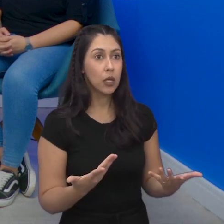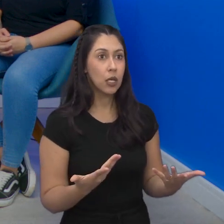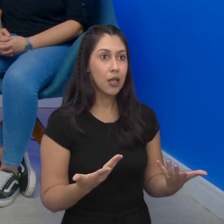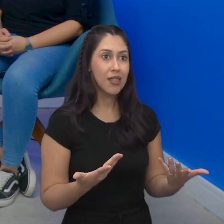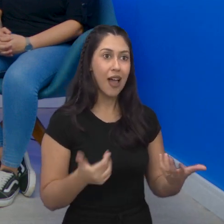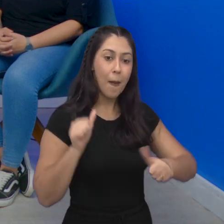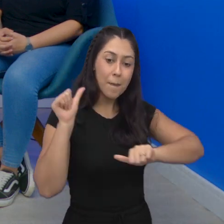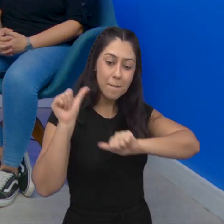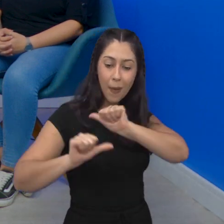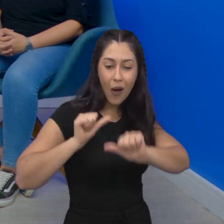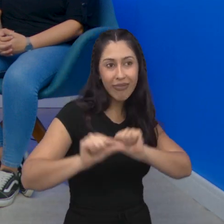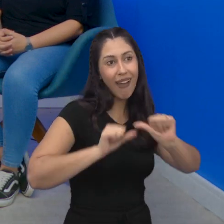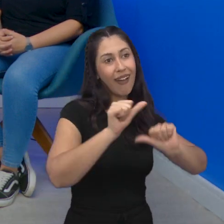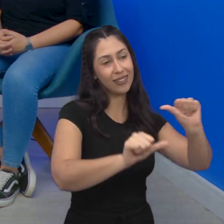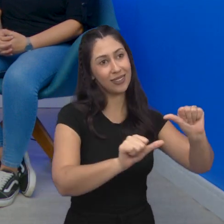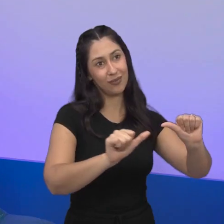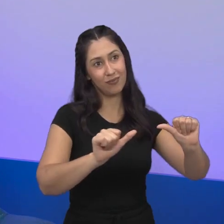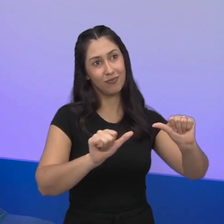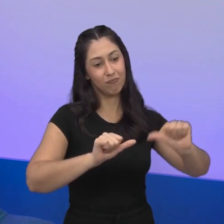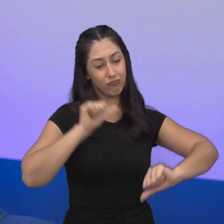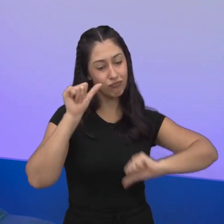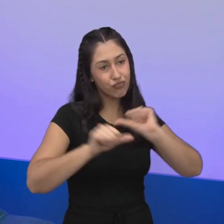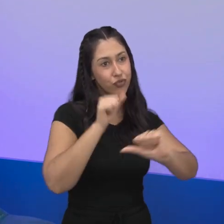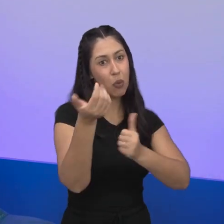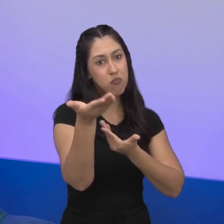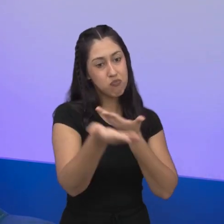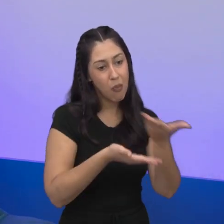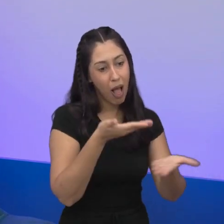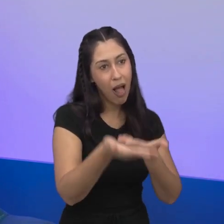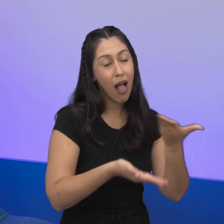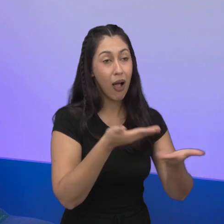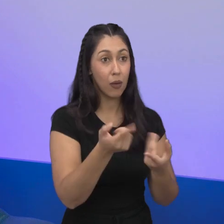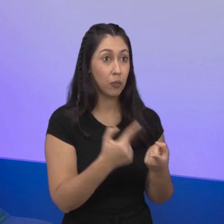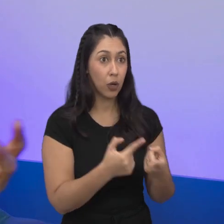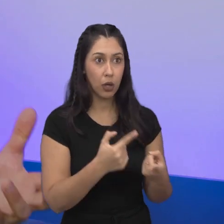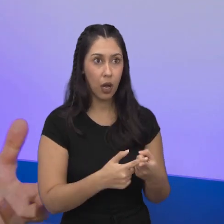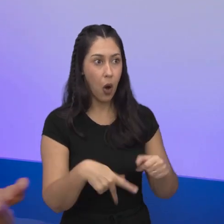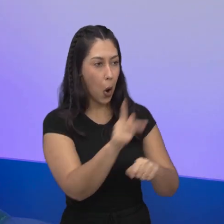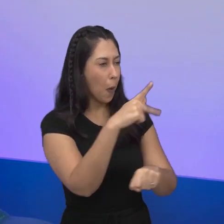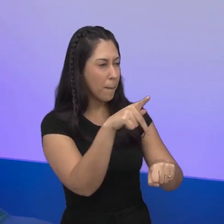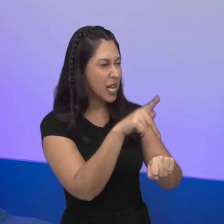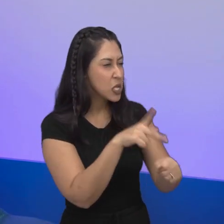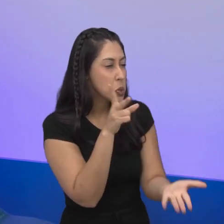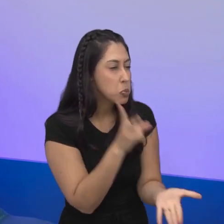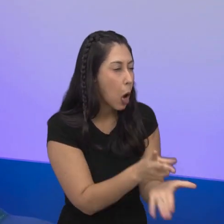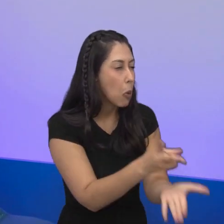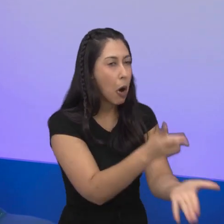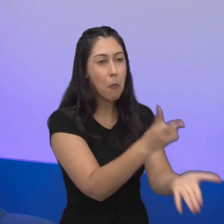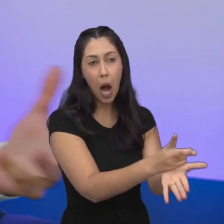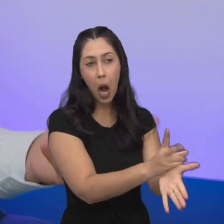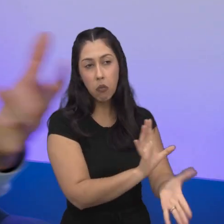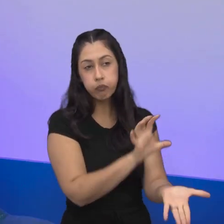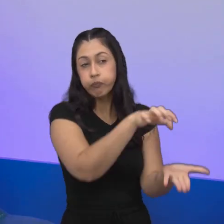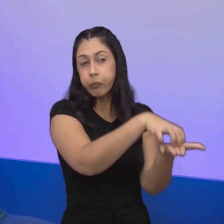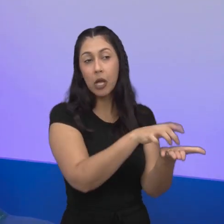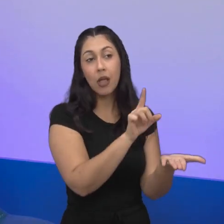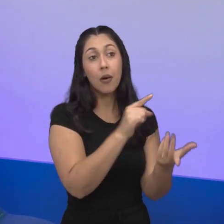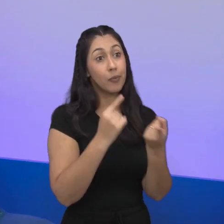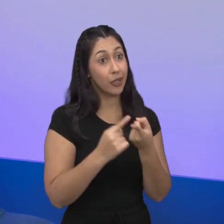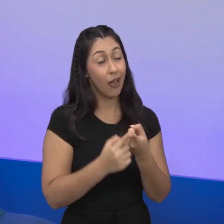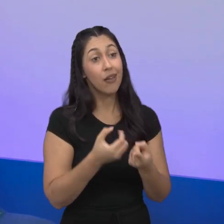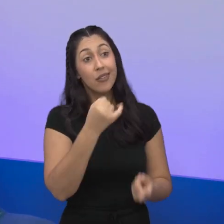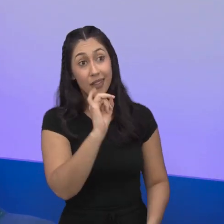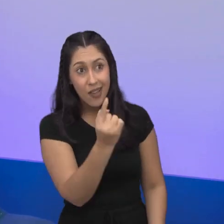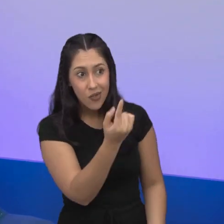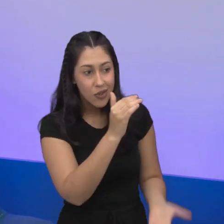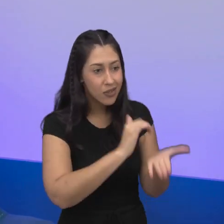essa rotatividade que acontece, onde você não estabelece um país como sede permanente, né, porque o secretariado demandaria